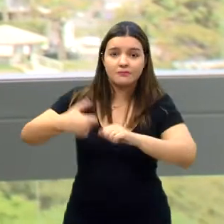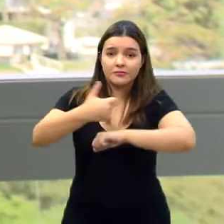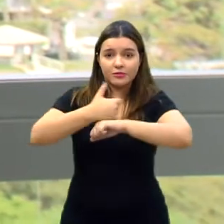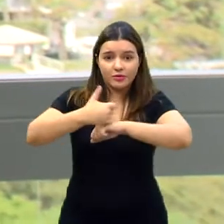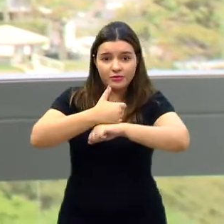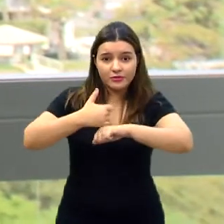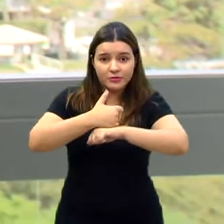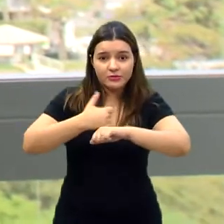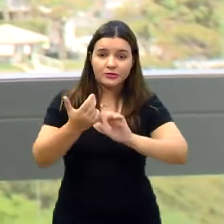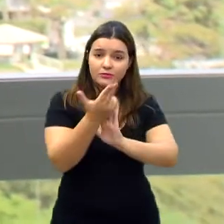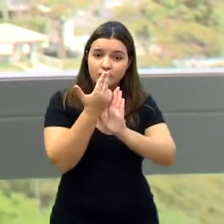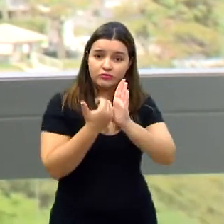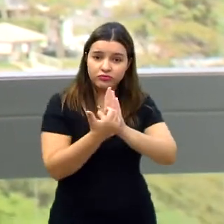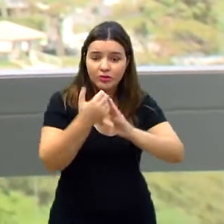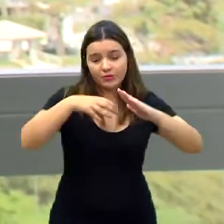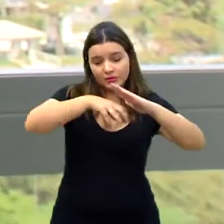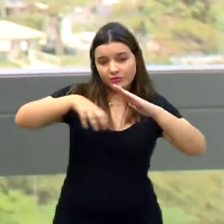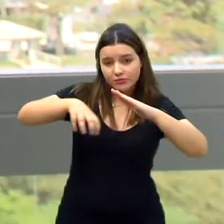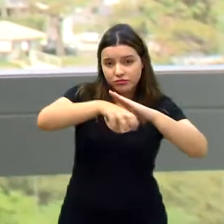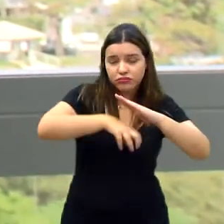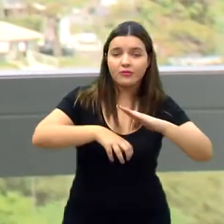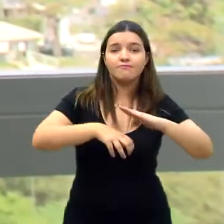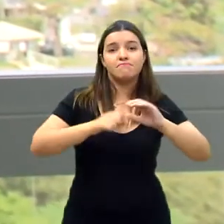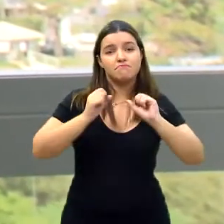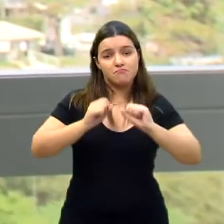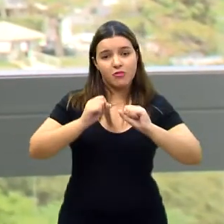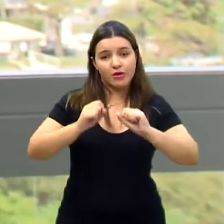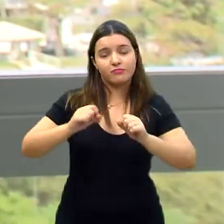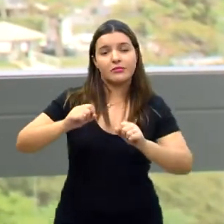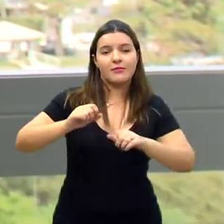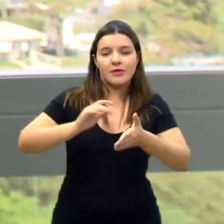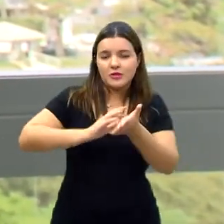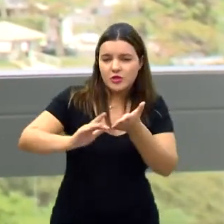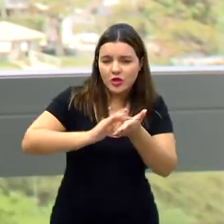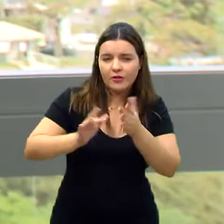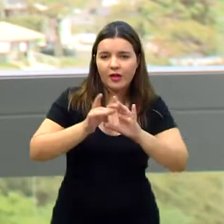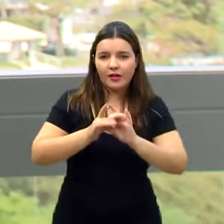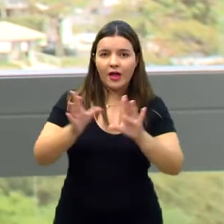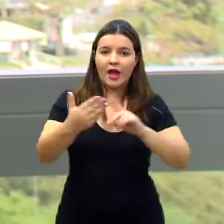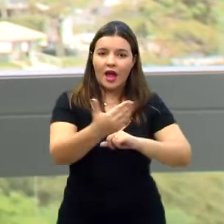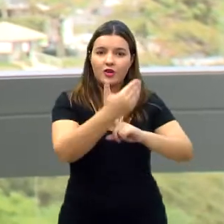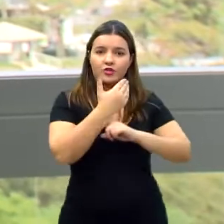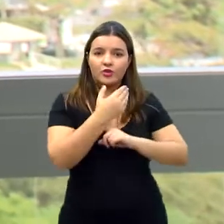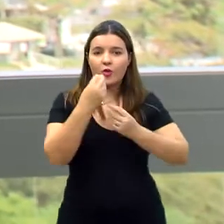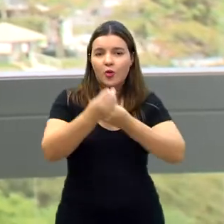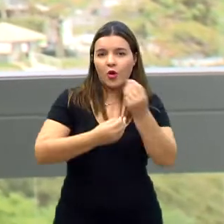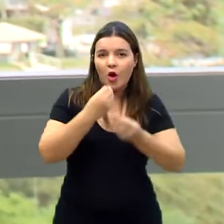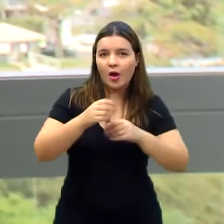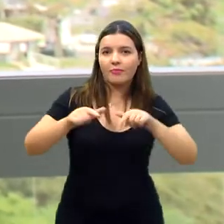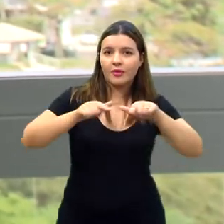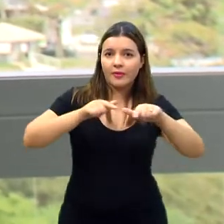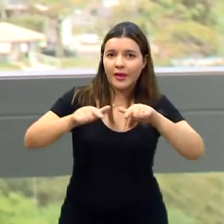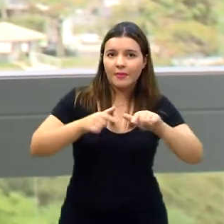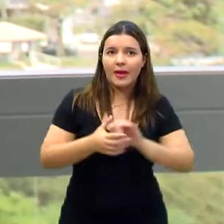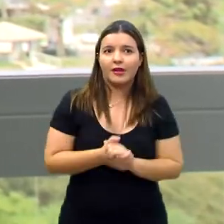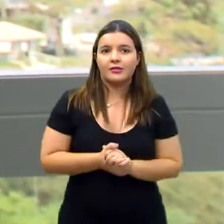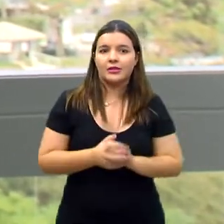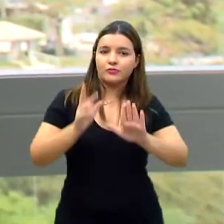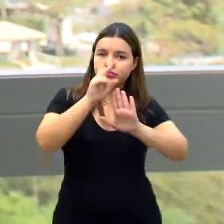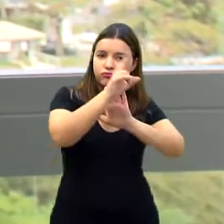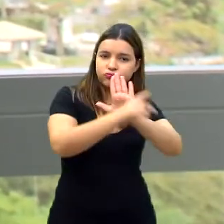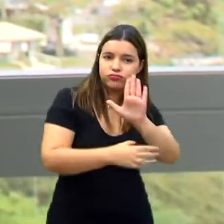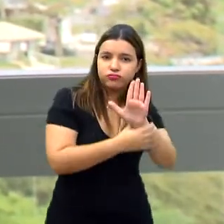serviço de um design interiores um escritório para montar seus ambientes de uma forma mais otimizada mais sustentável